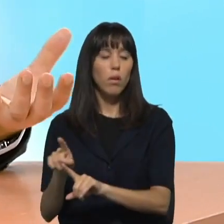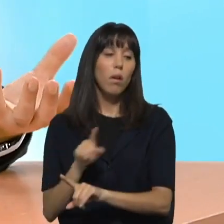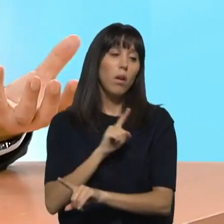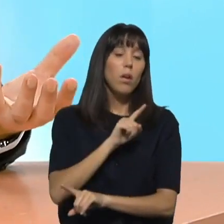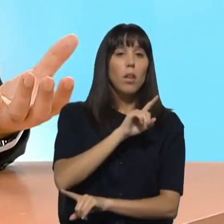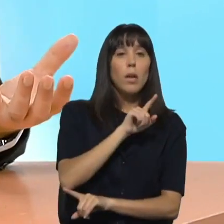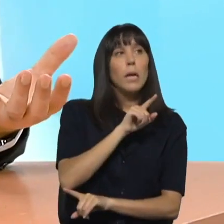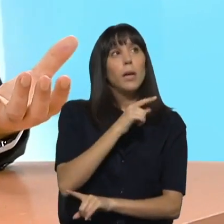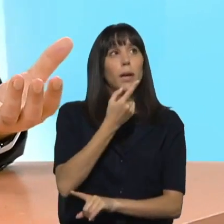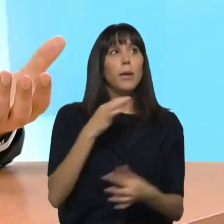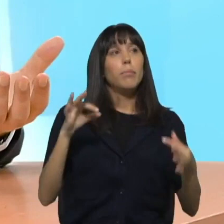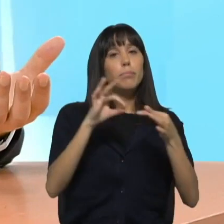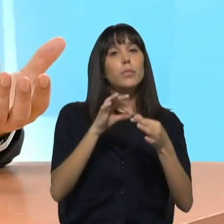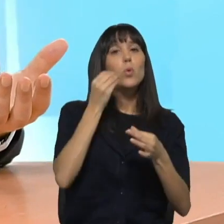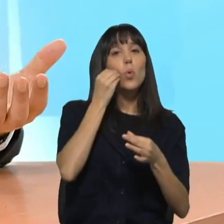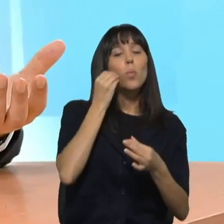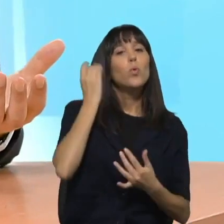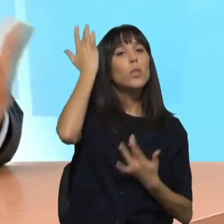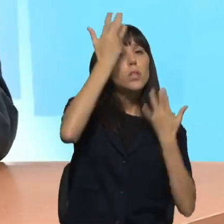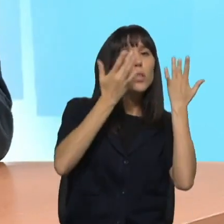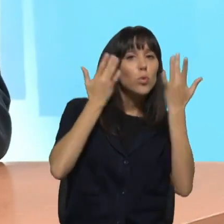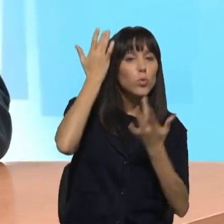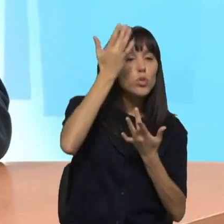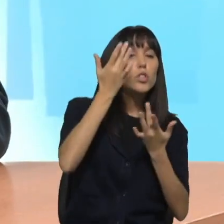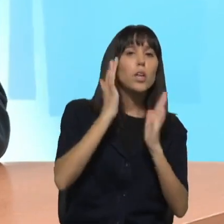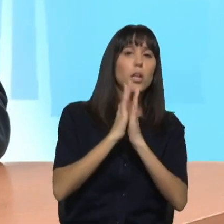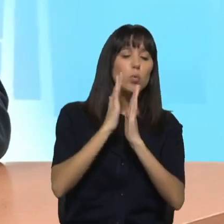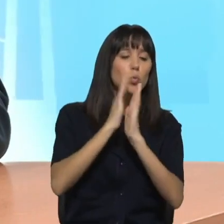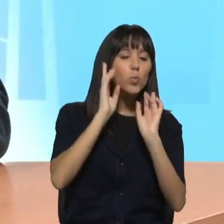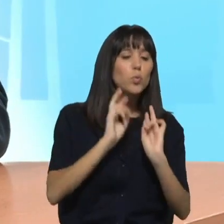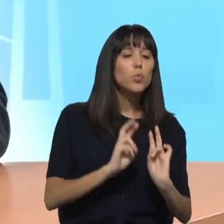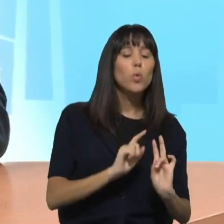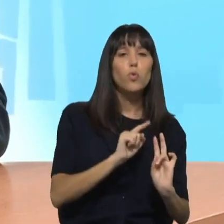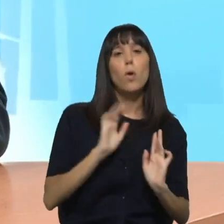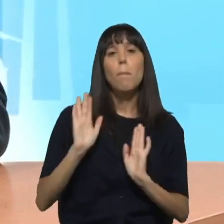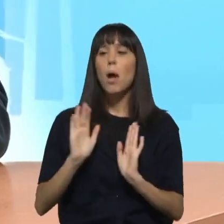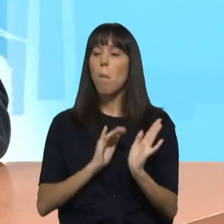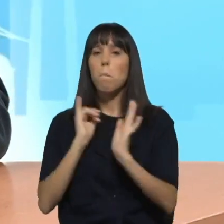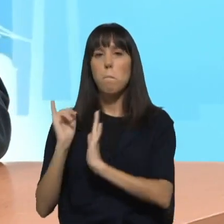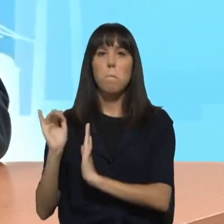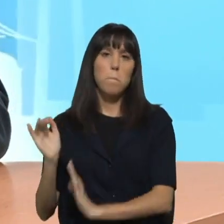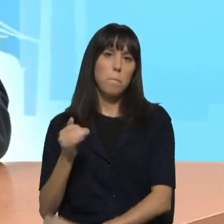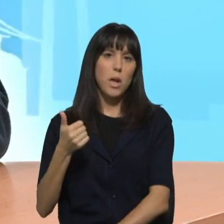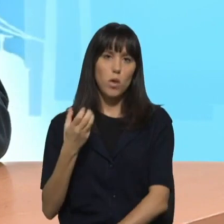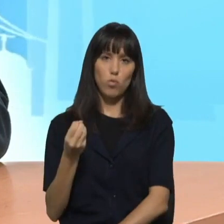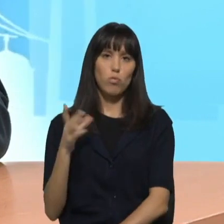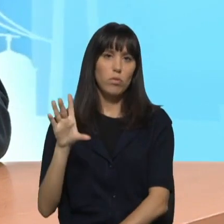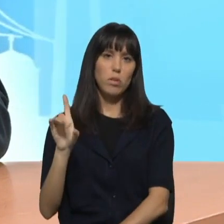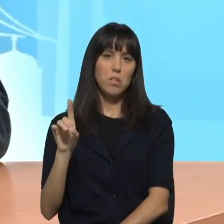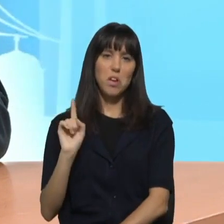entre a fenomenologia e o tomismo. Bento XVI não é um tomista, claramente.